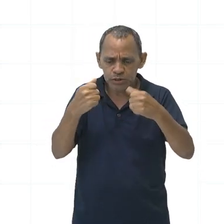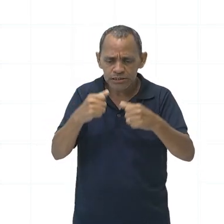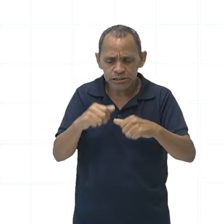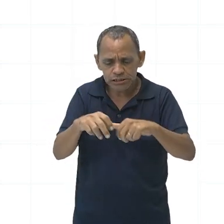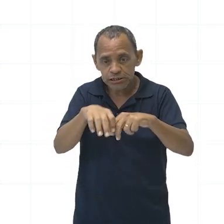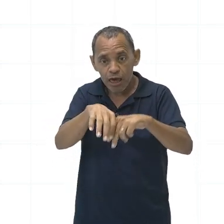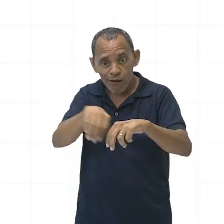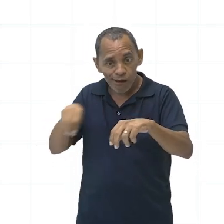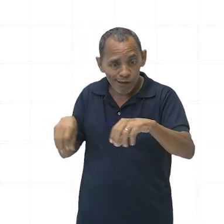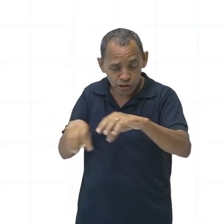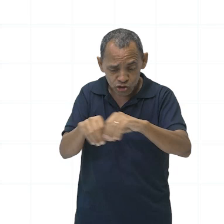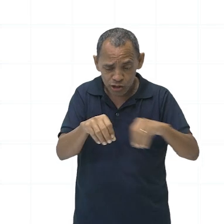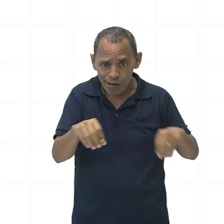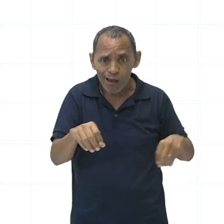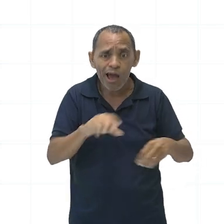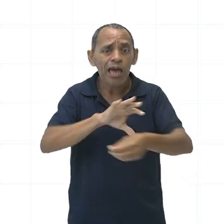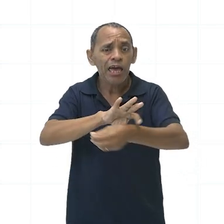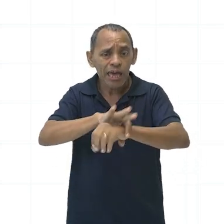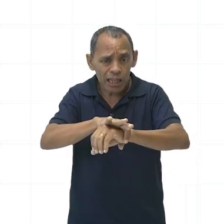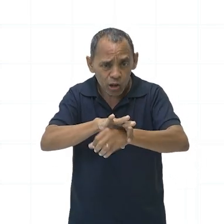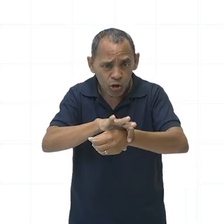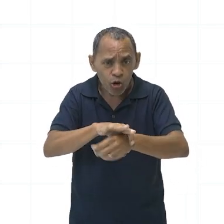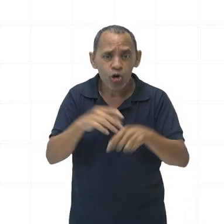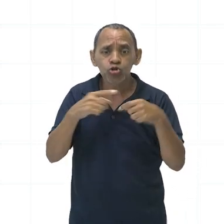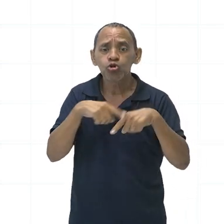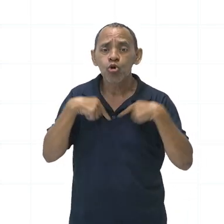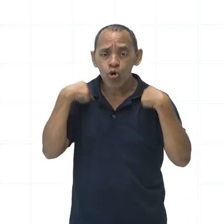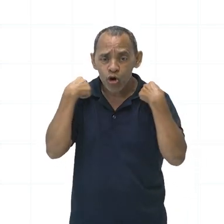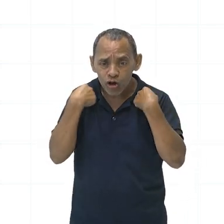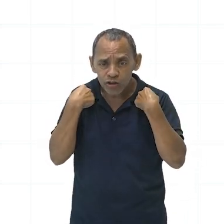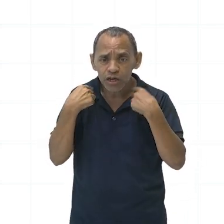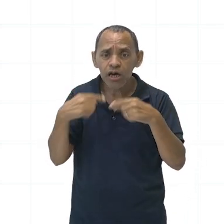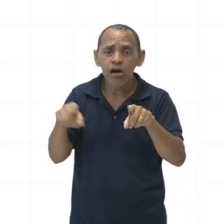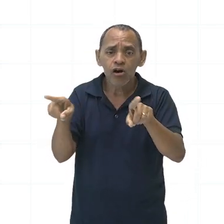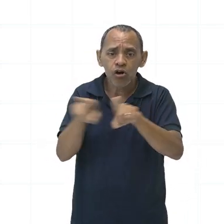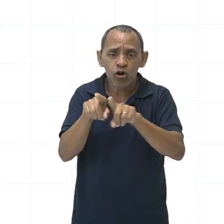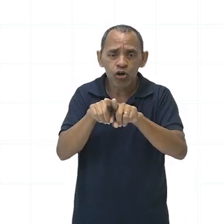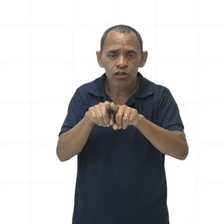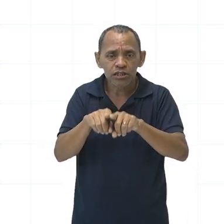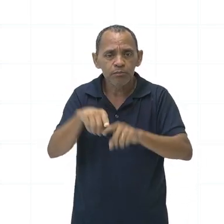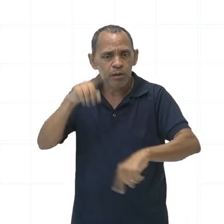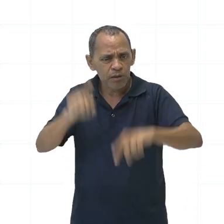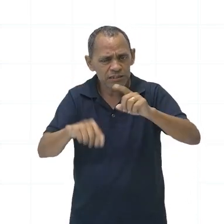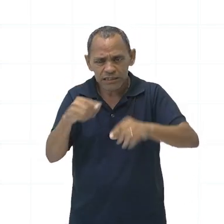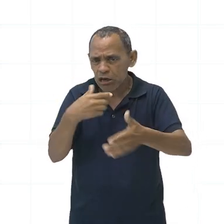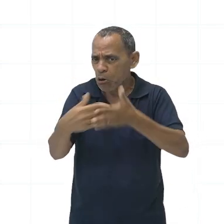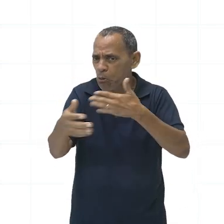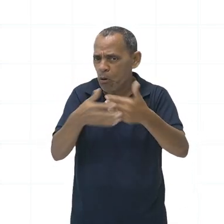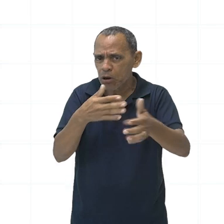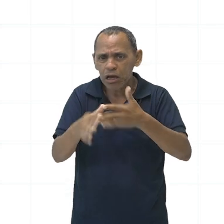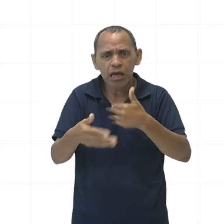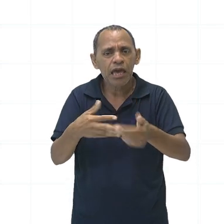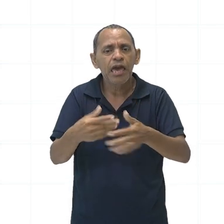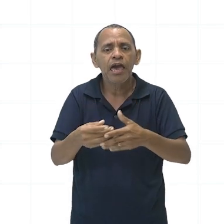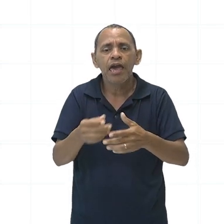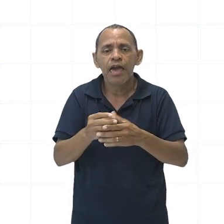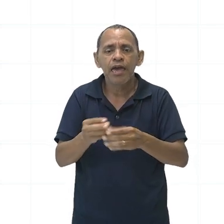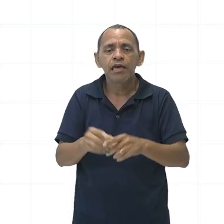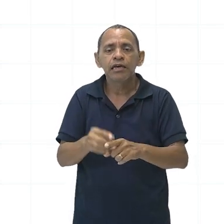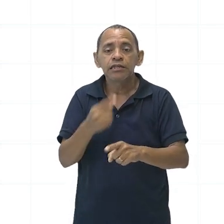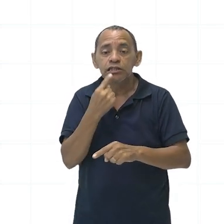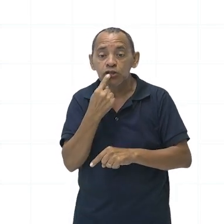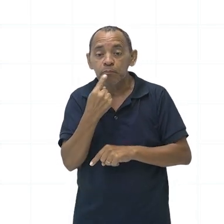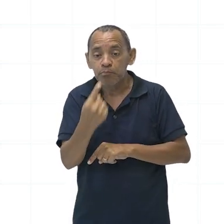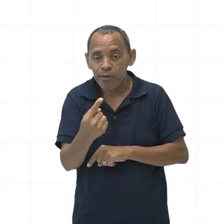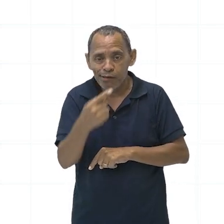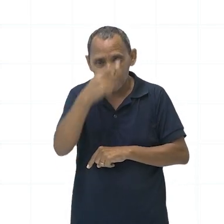ela permite que você atue com segurança, e aí depois você verifica a questão da segurança da vítima. É que nem